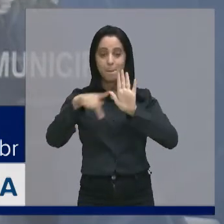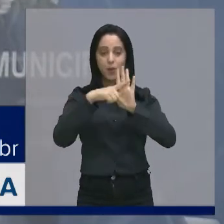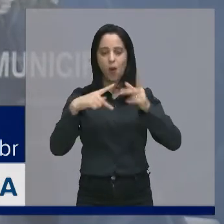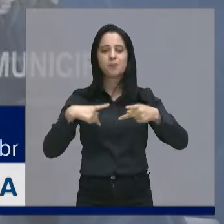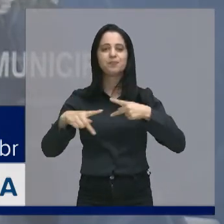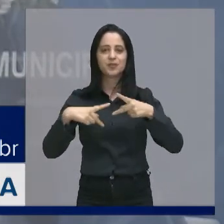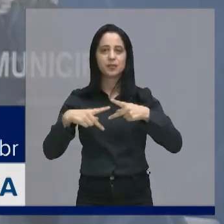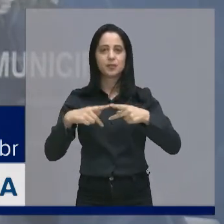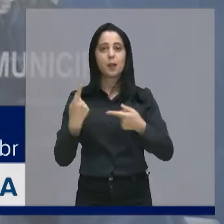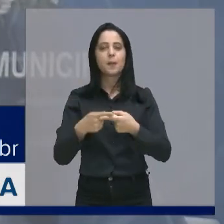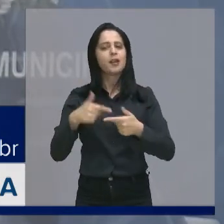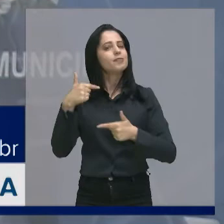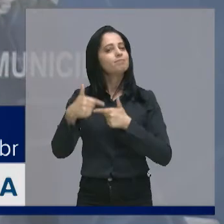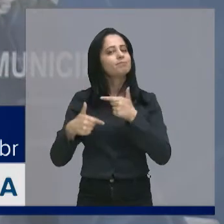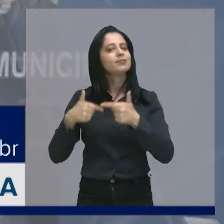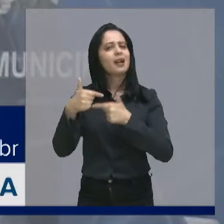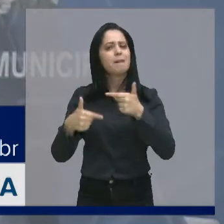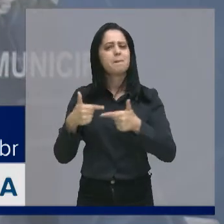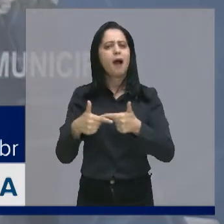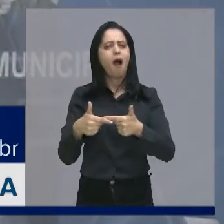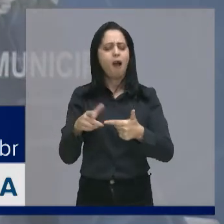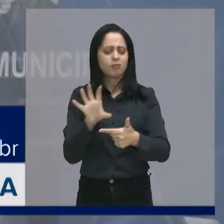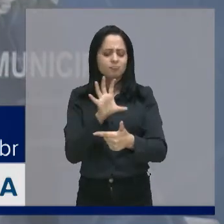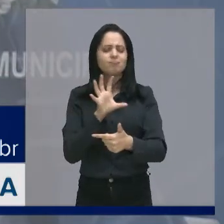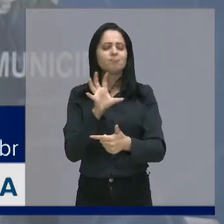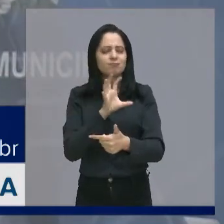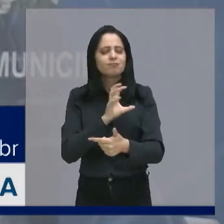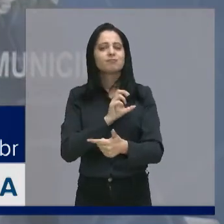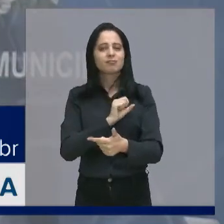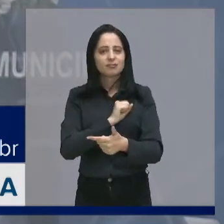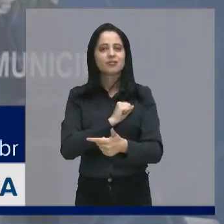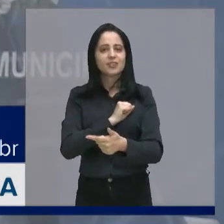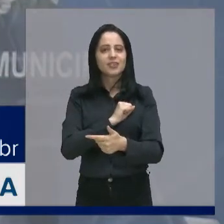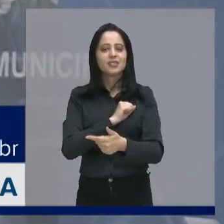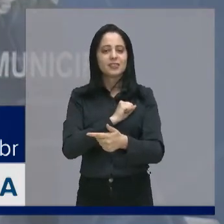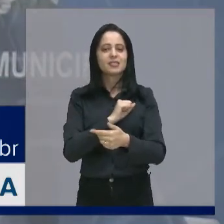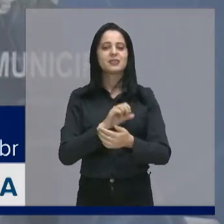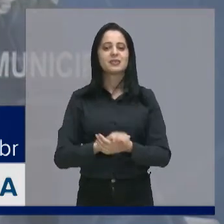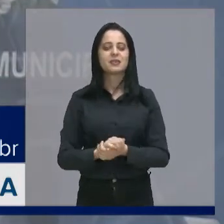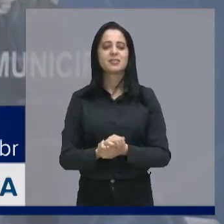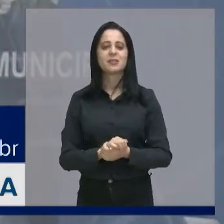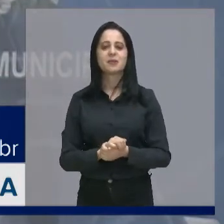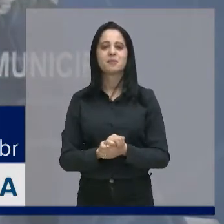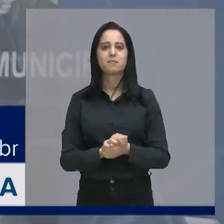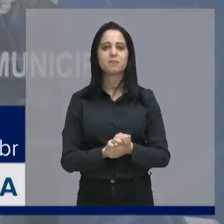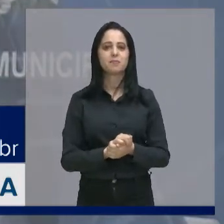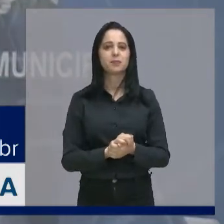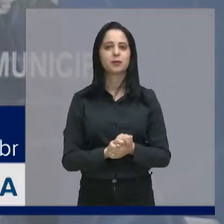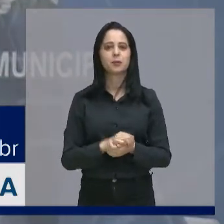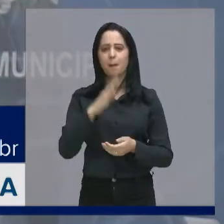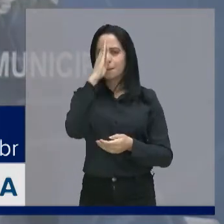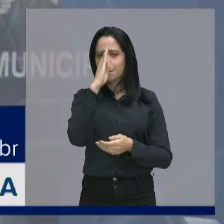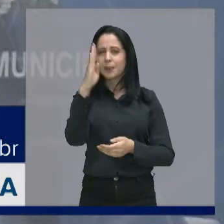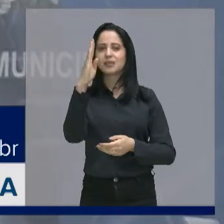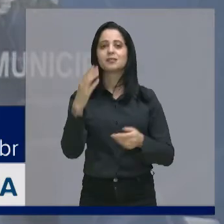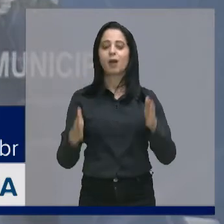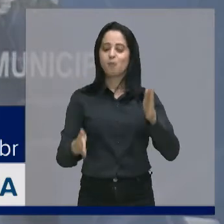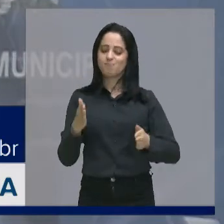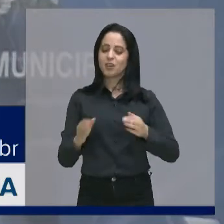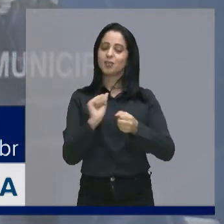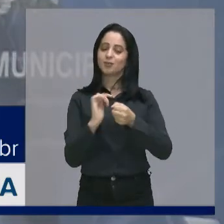trabalhado com tanto amor pela profissão, principalmente nessa época de